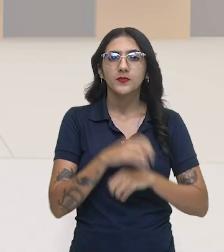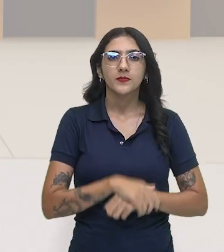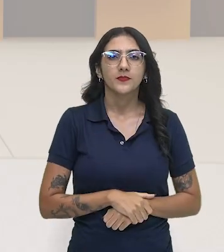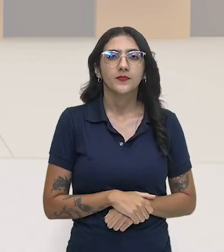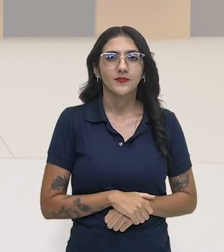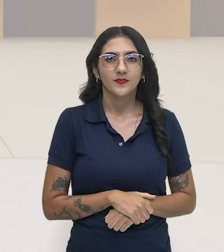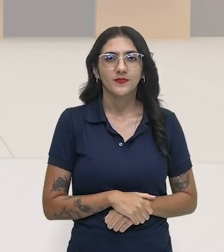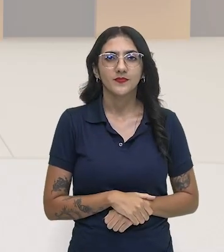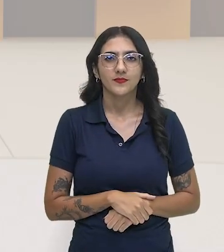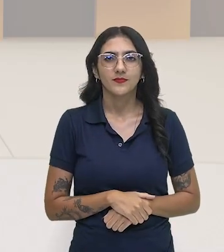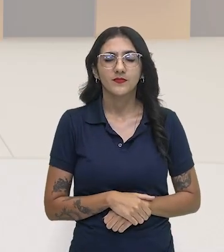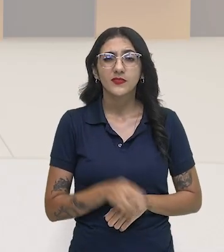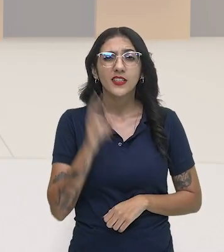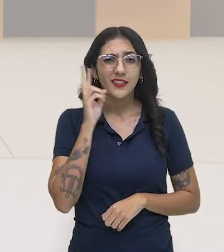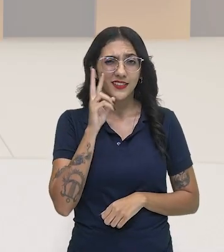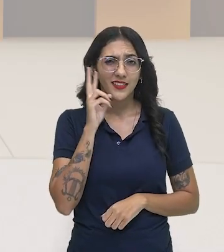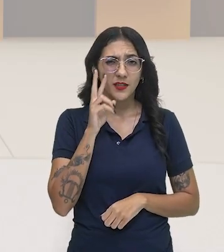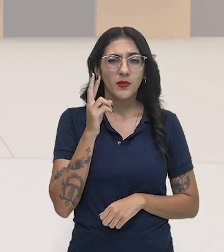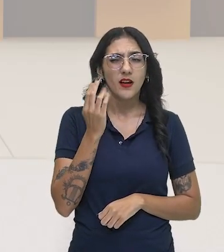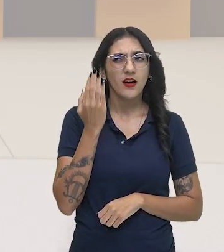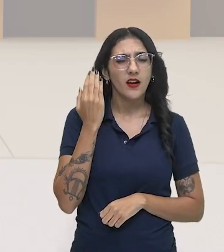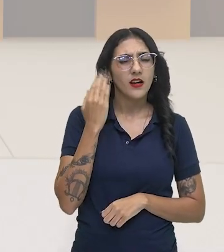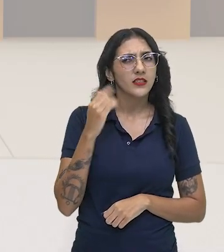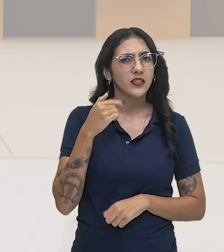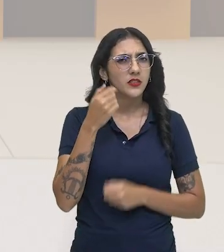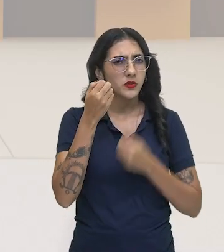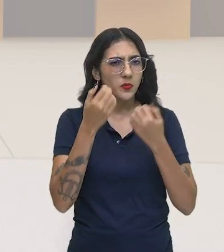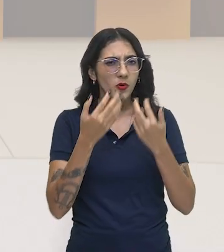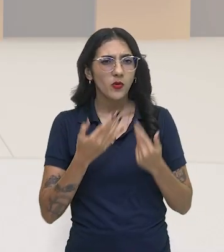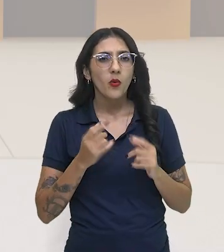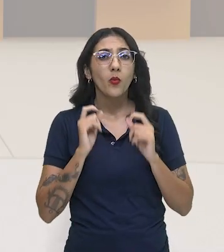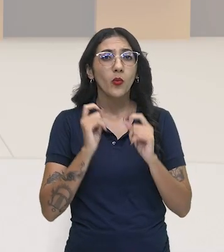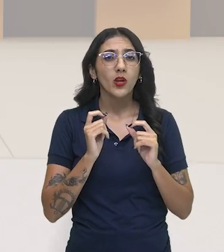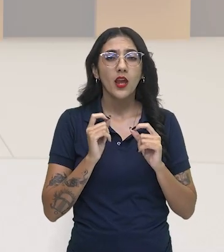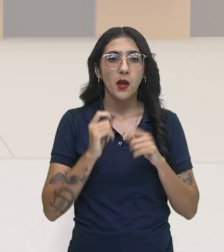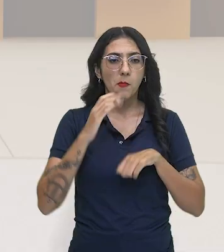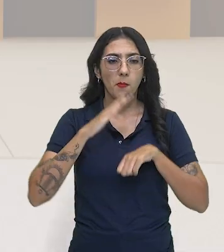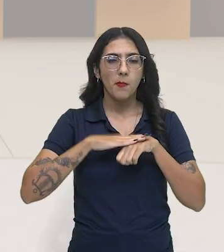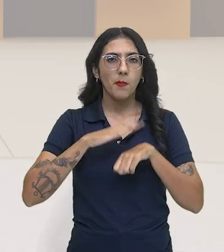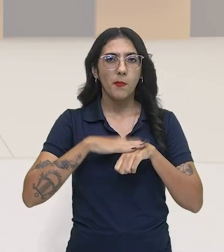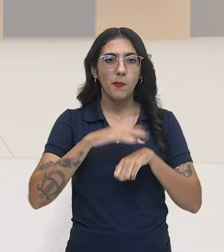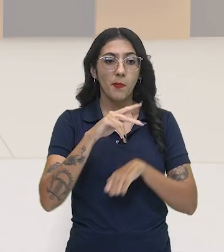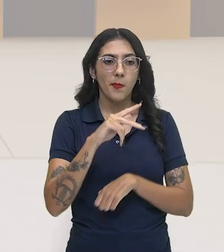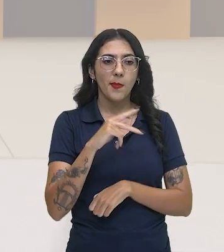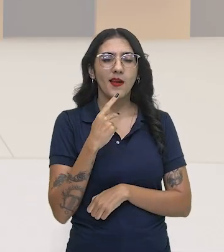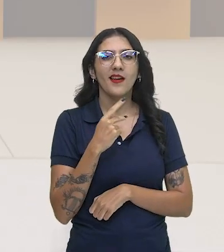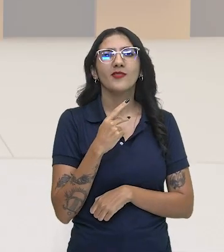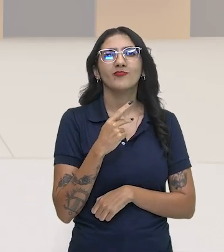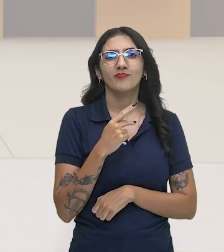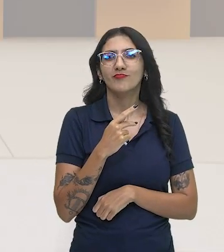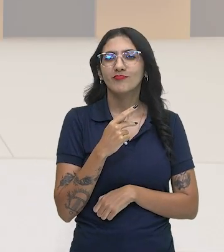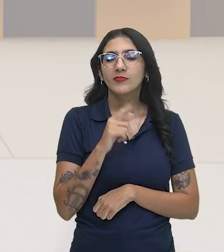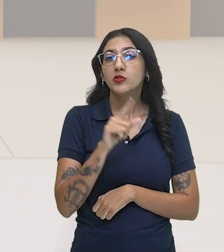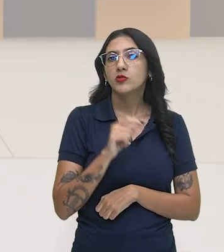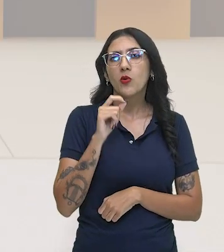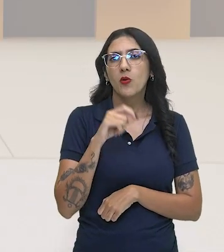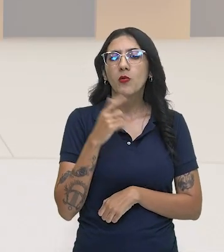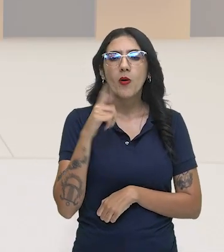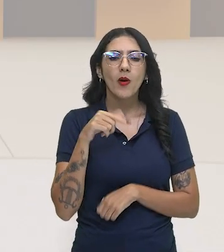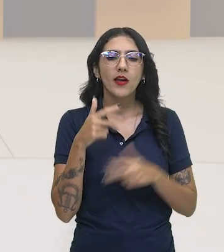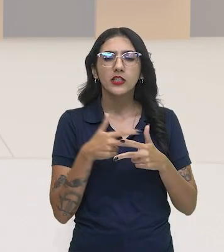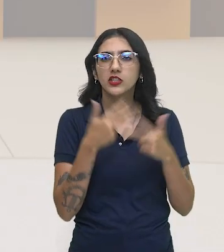se esqueçam que nós falamos lá atrás, aqui na nossa aula, que é autodeclaração, né? Isso. Eu mesmo me declarando. Se declarar. Eu mesmo,